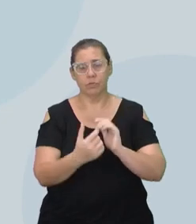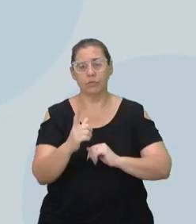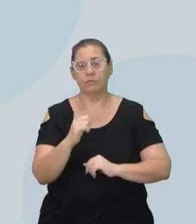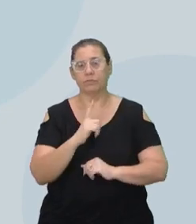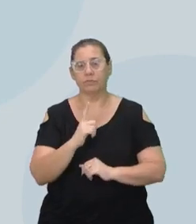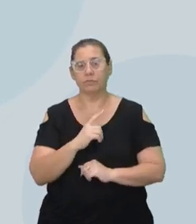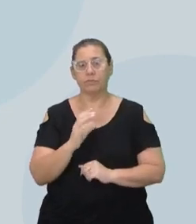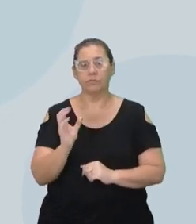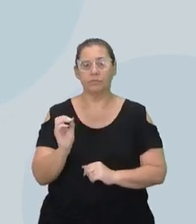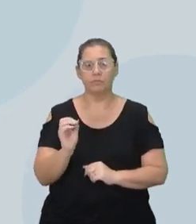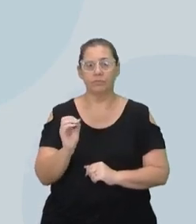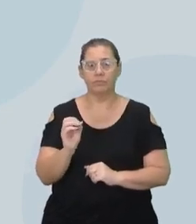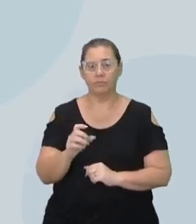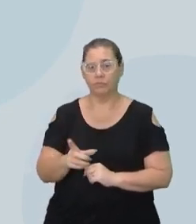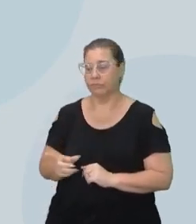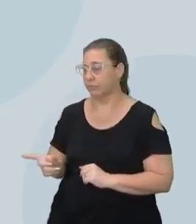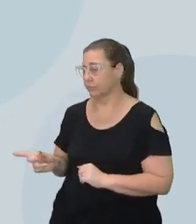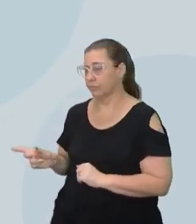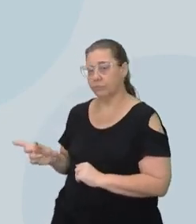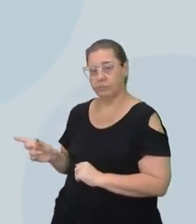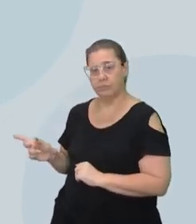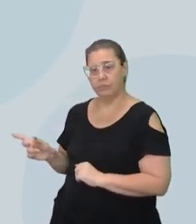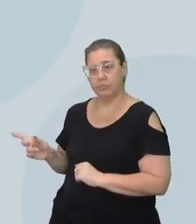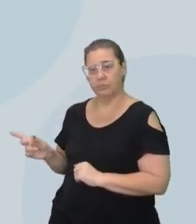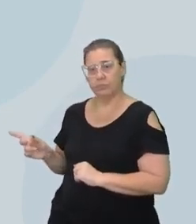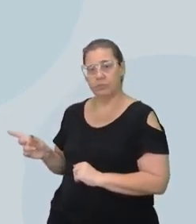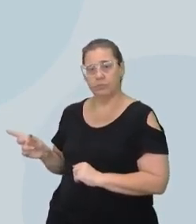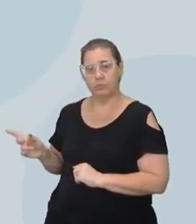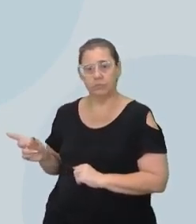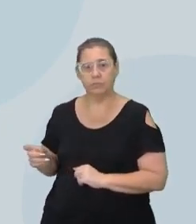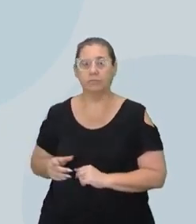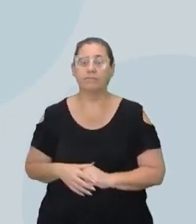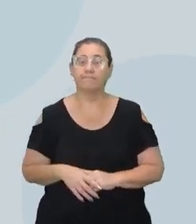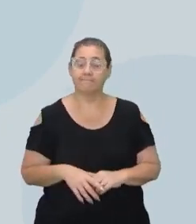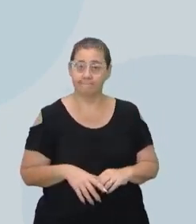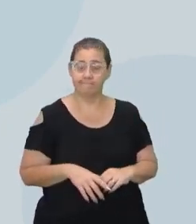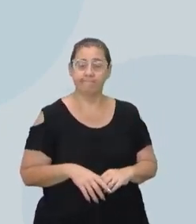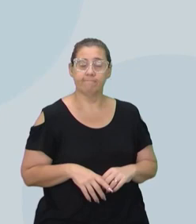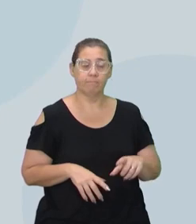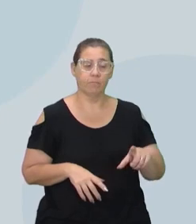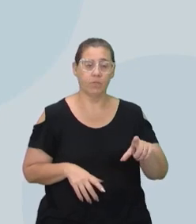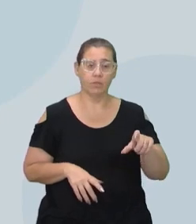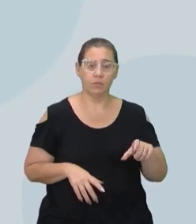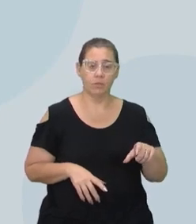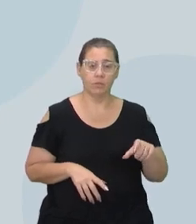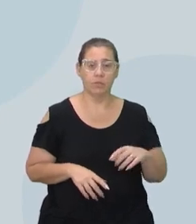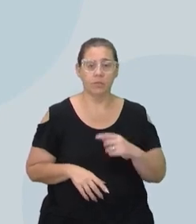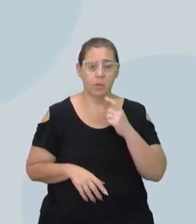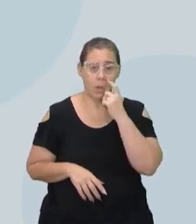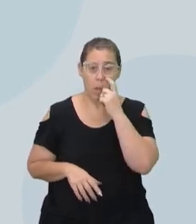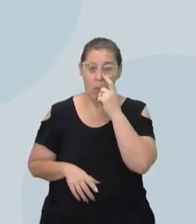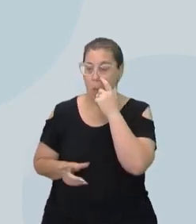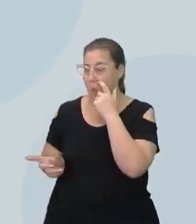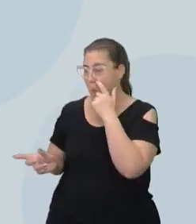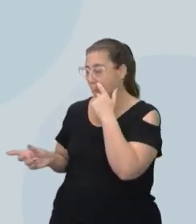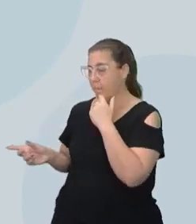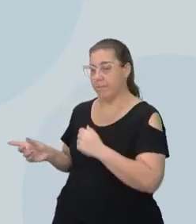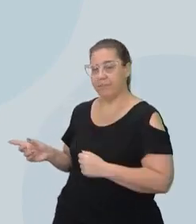vamos zerar essa daqui, ó. Que seria aí a do x. E aí ela vai ficar assim,